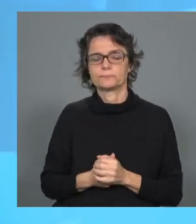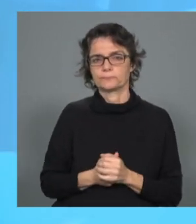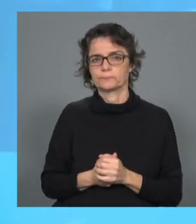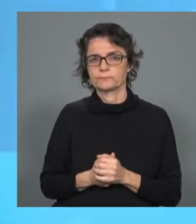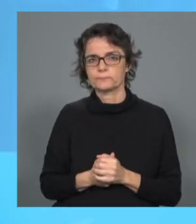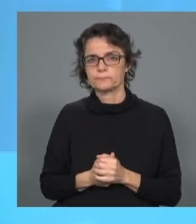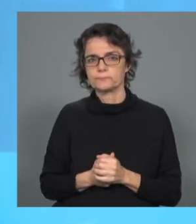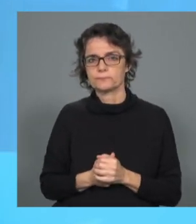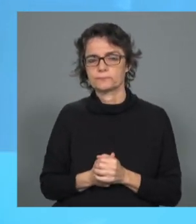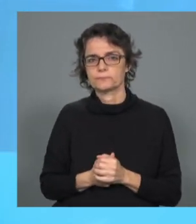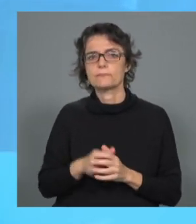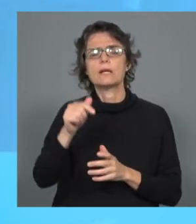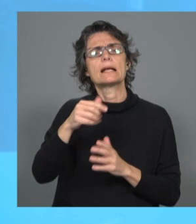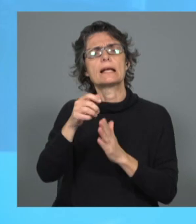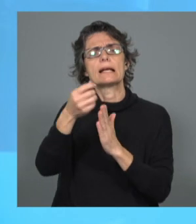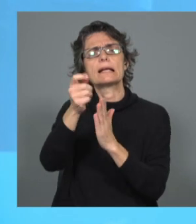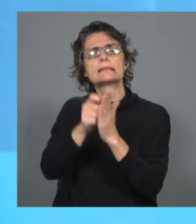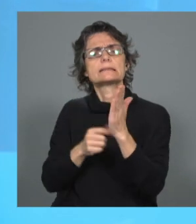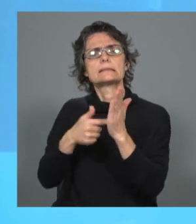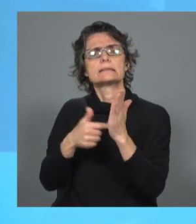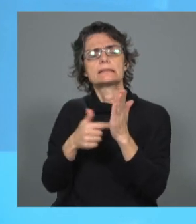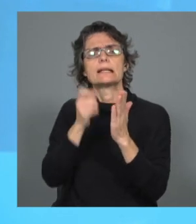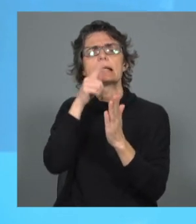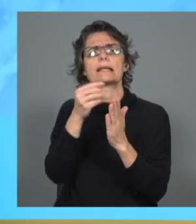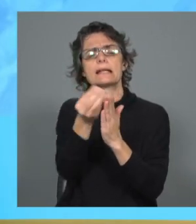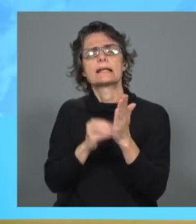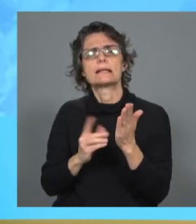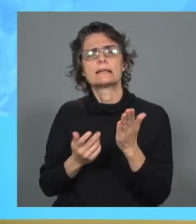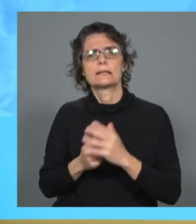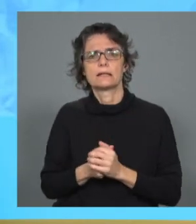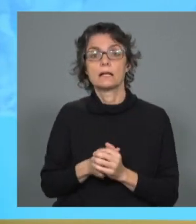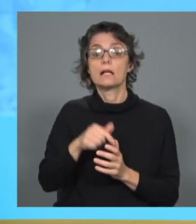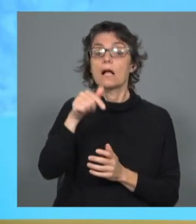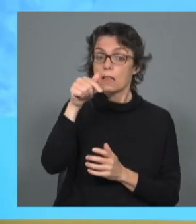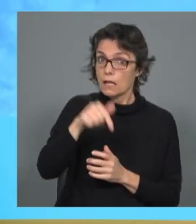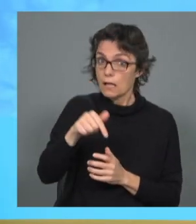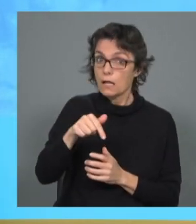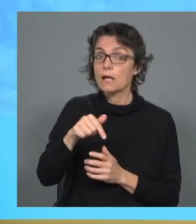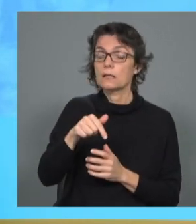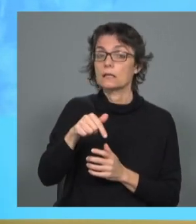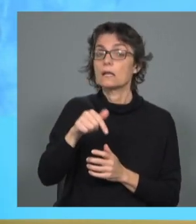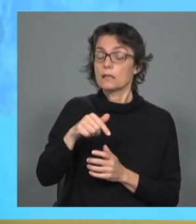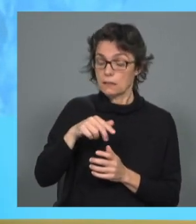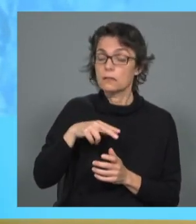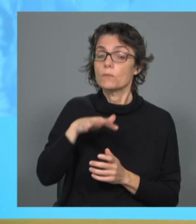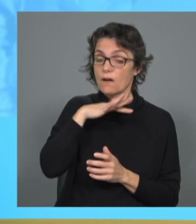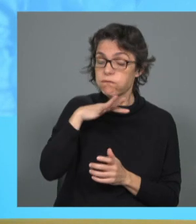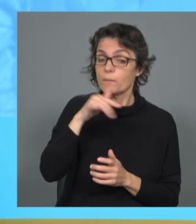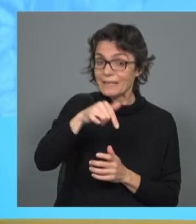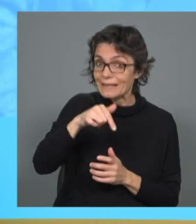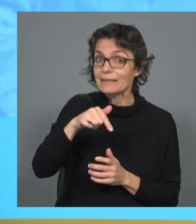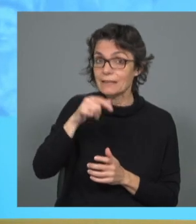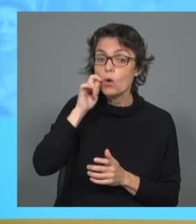eram feitas por estruturas locais de acolhimento de refugiados? Não, as listas eram feitas cá. Dos familiares? Eram feitas cá, exatamente. Okay.